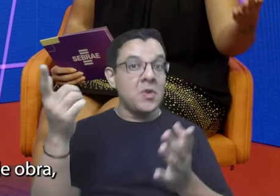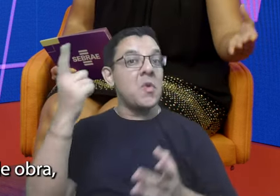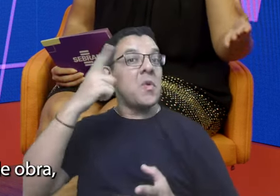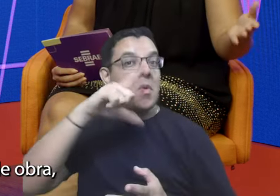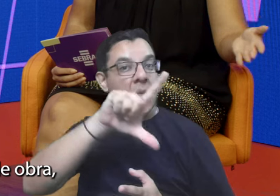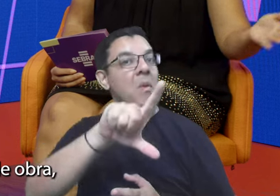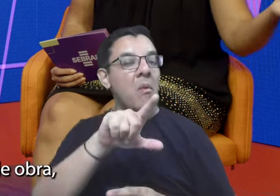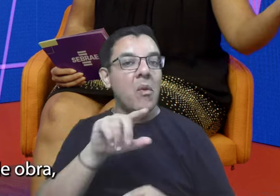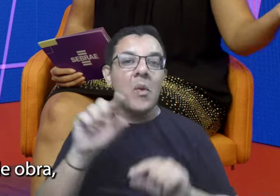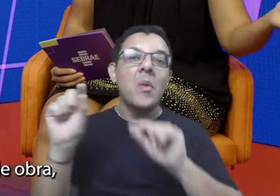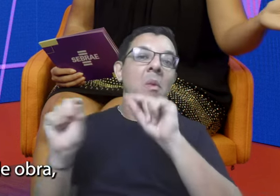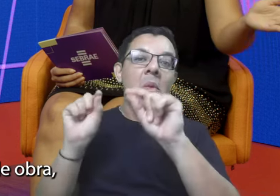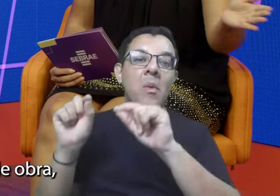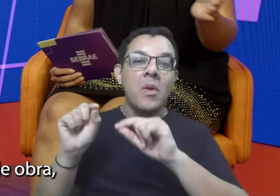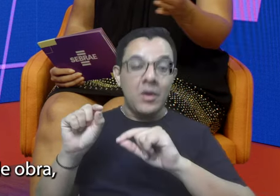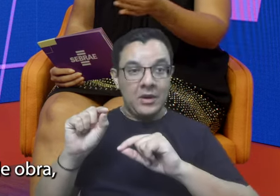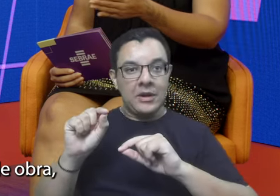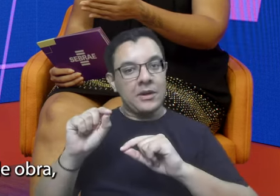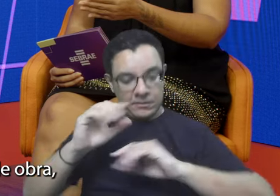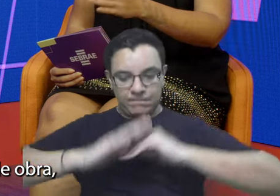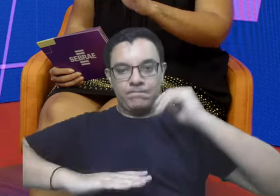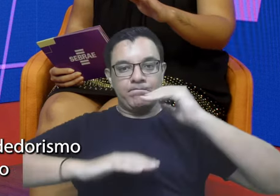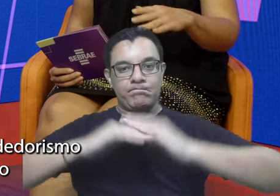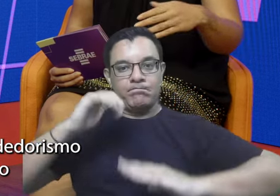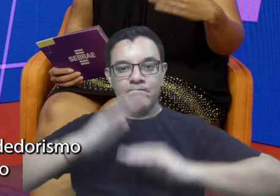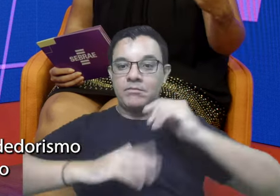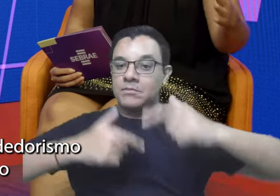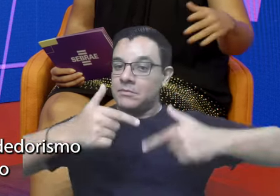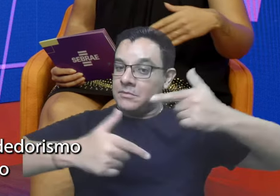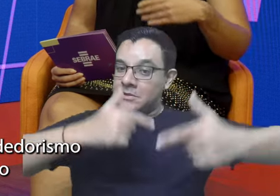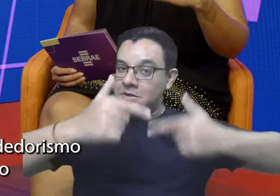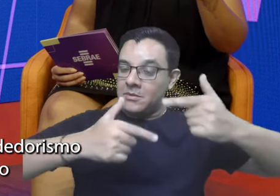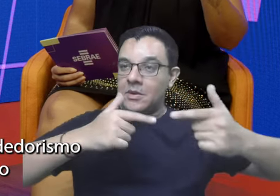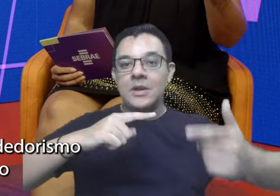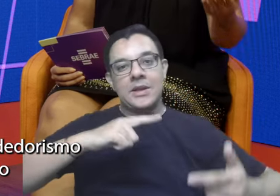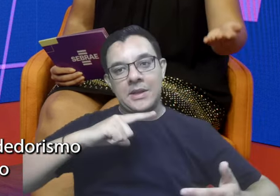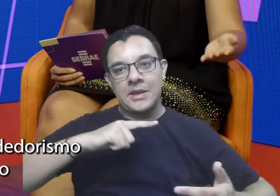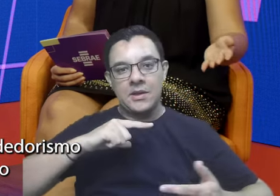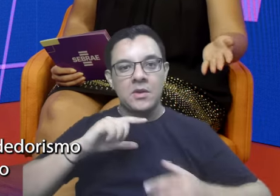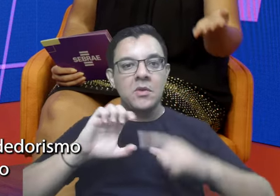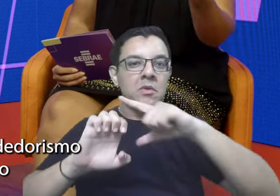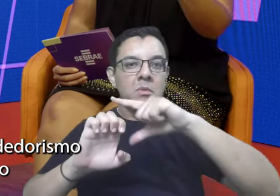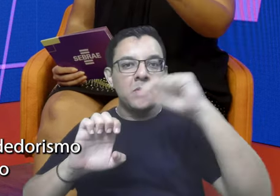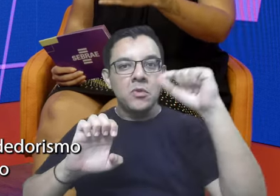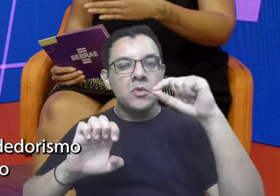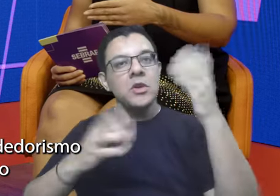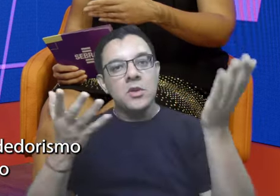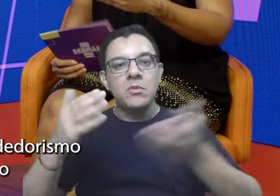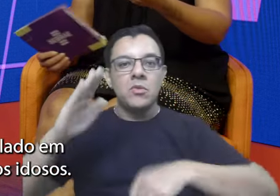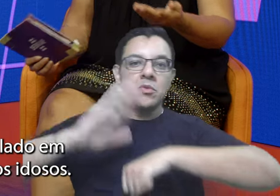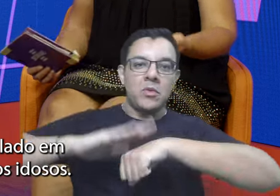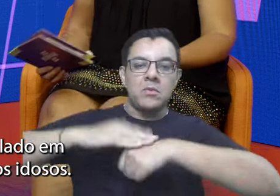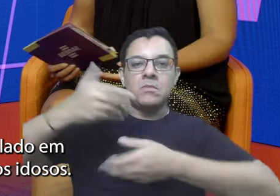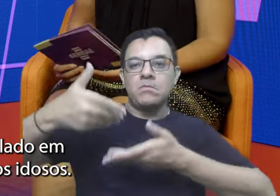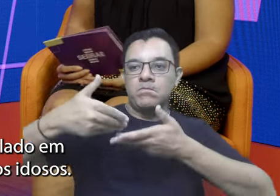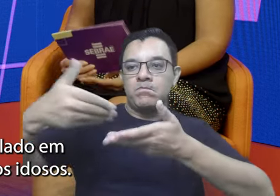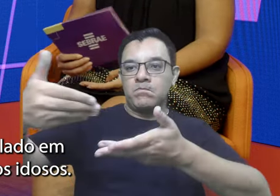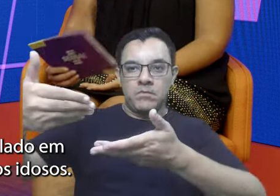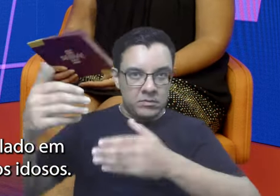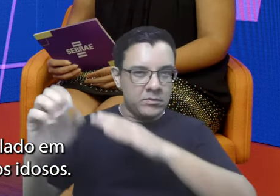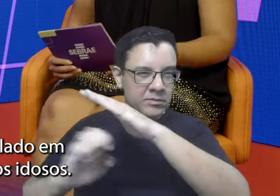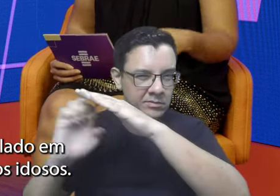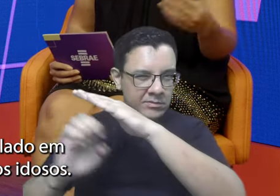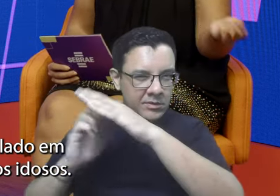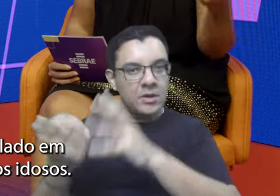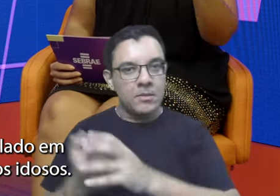eu conseguir ter uma uma mão de obra e aí vou dizer tanto com empreendedorismo ou então sendo contratado por AL alguma